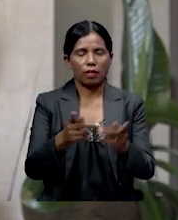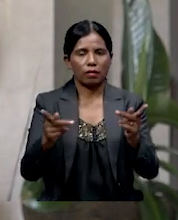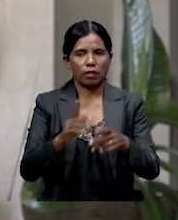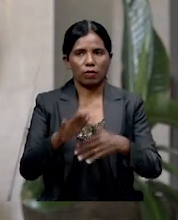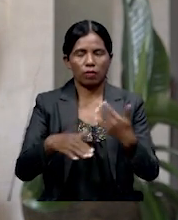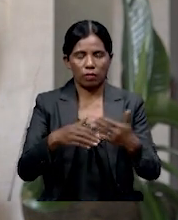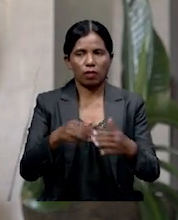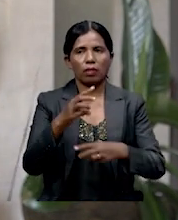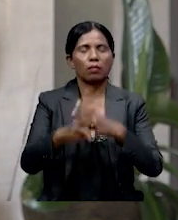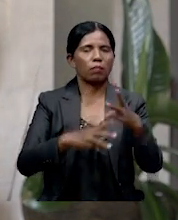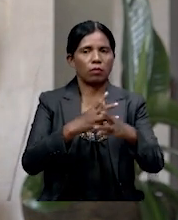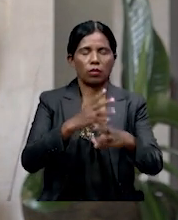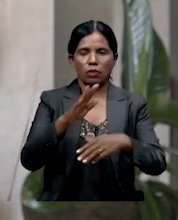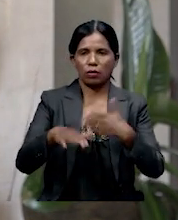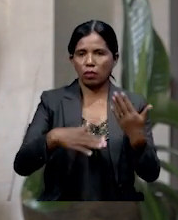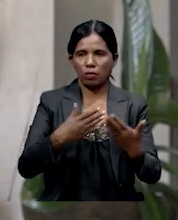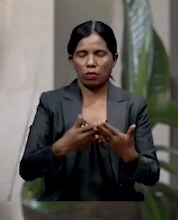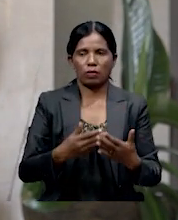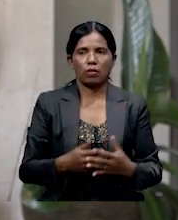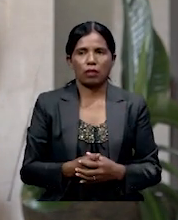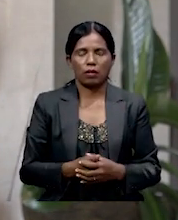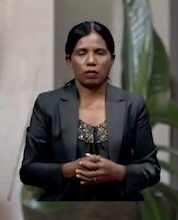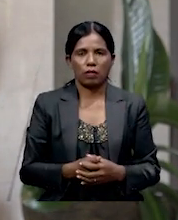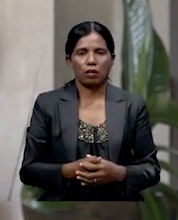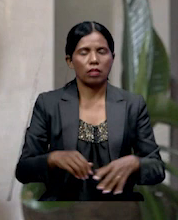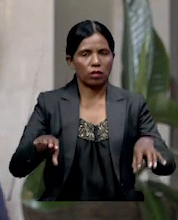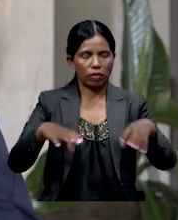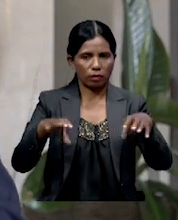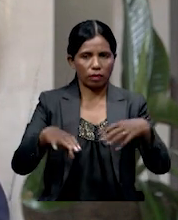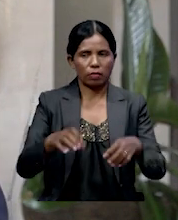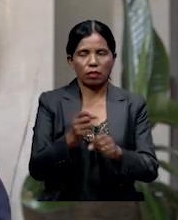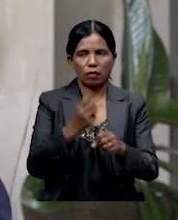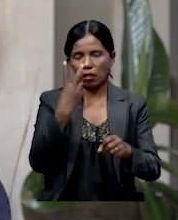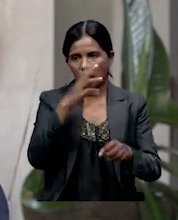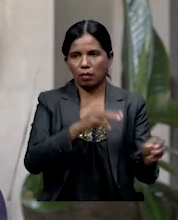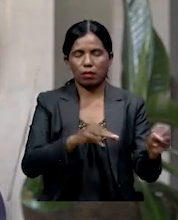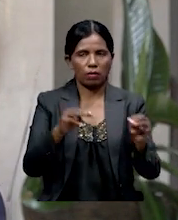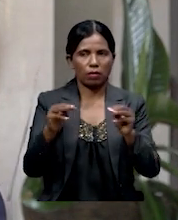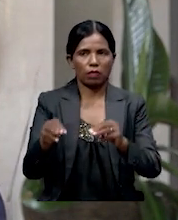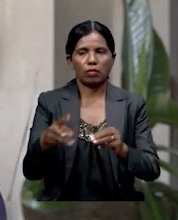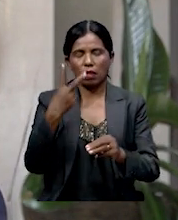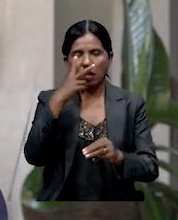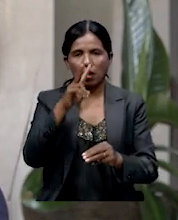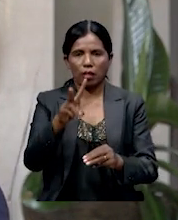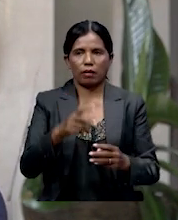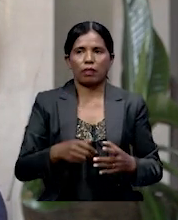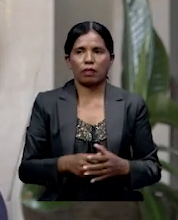o mundo outro. Minha missão é né? A mobilização de recursos